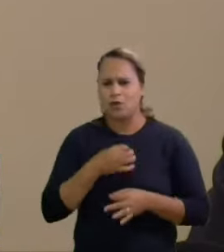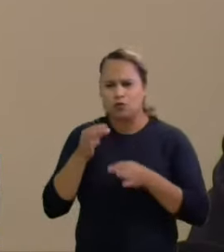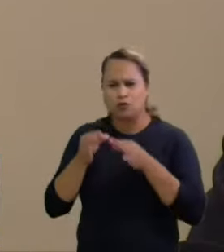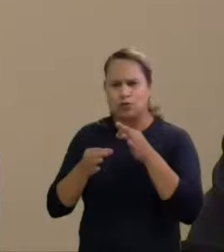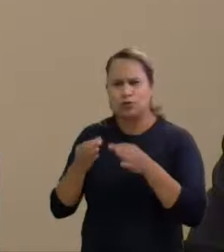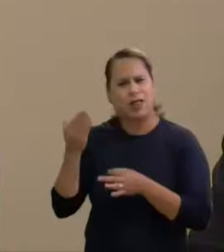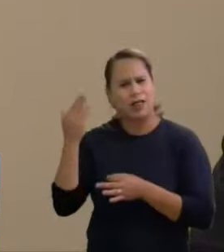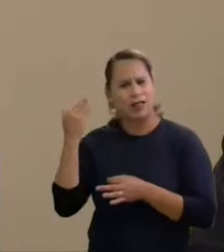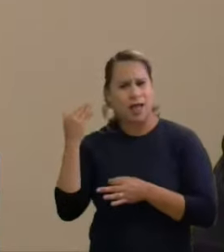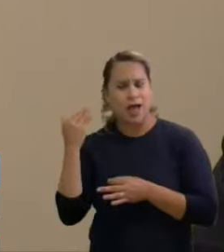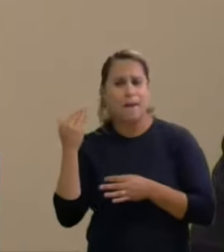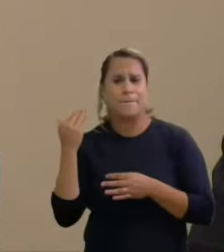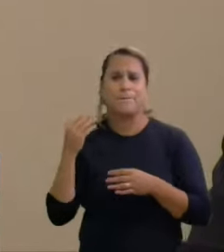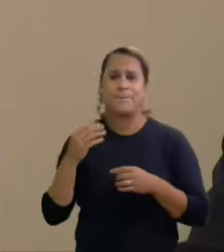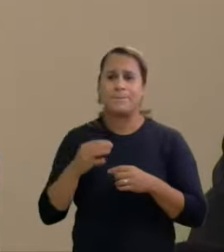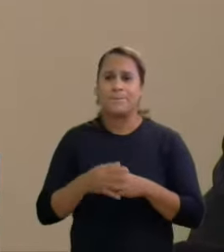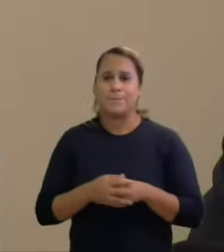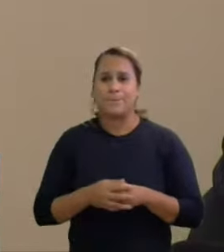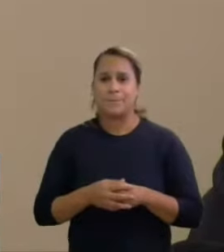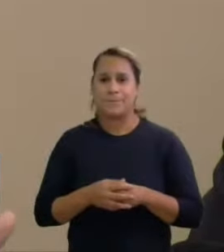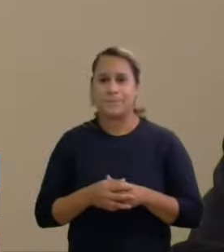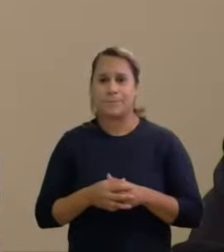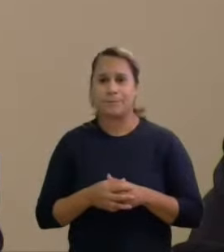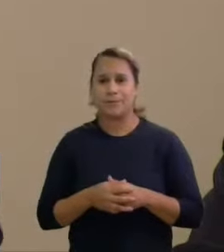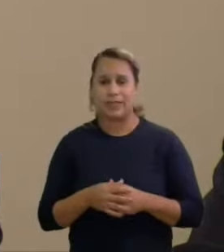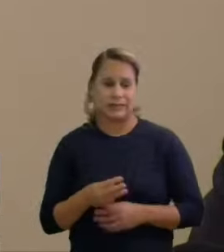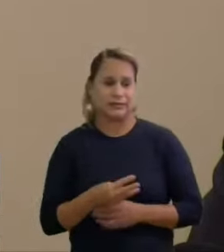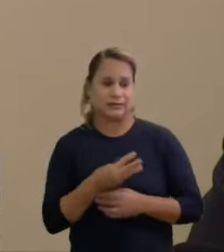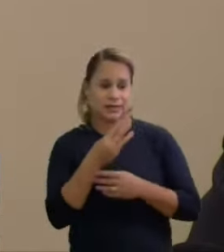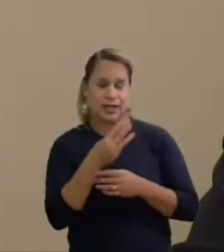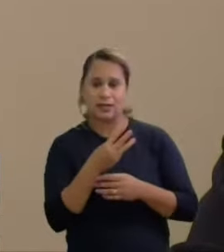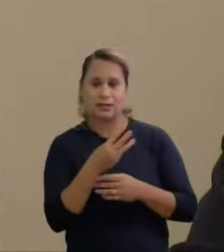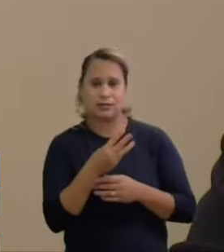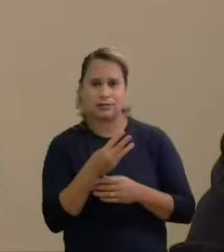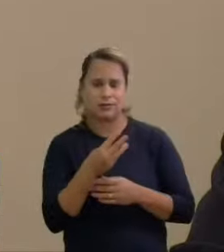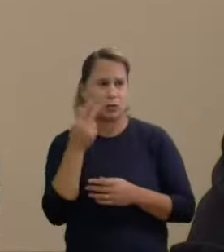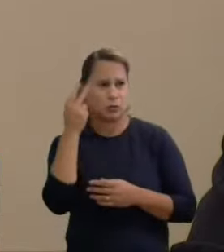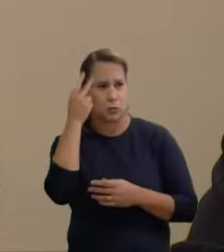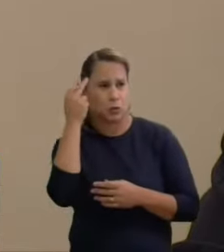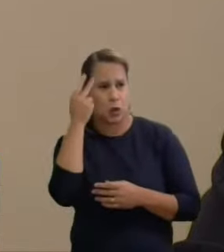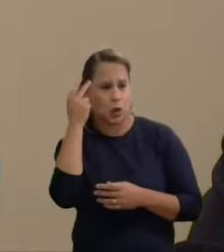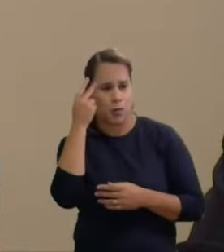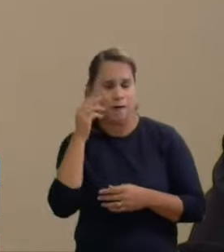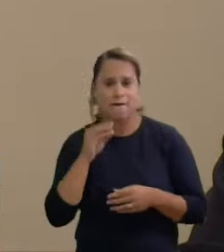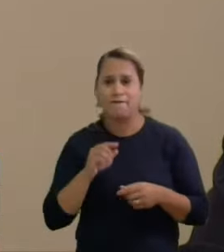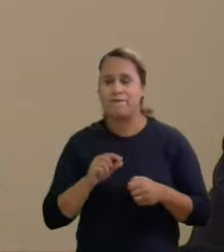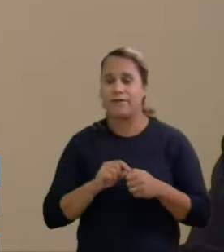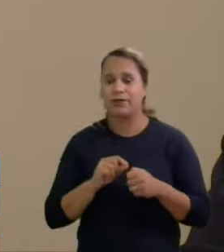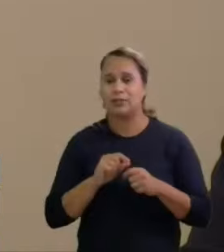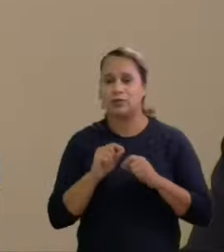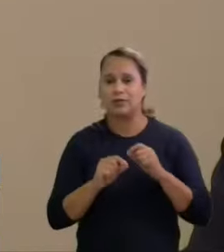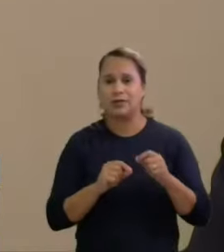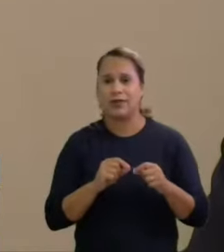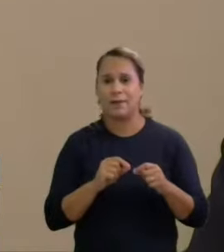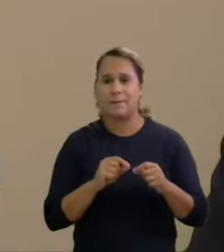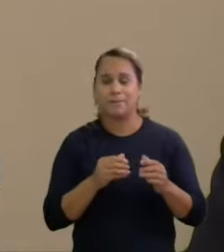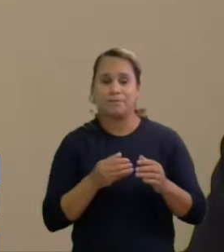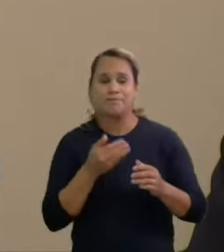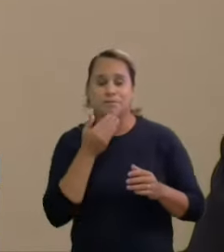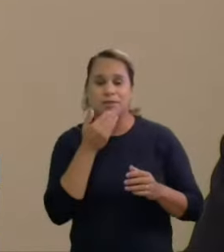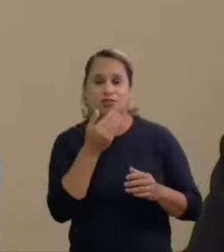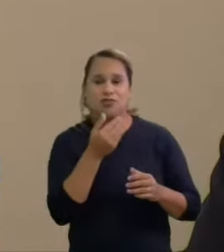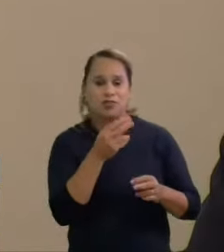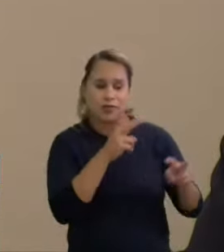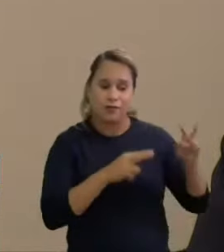em três eh geralmente não se faz antecipação do do do do pedido de vista do da do julgamento né não